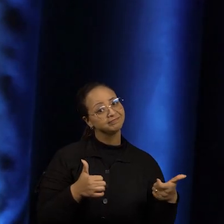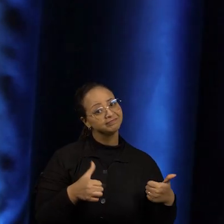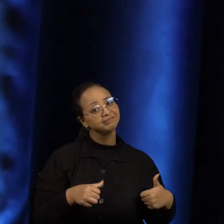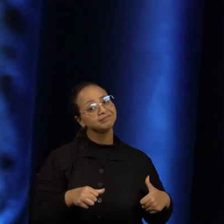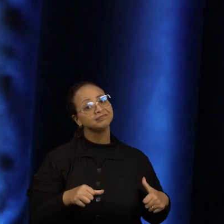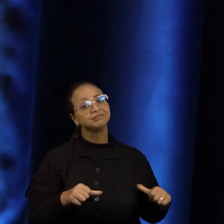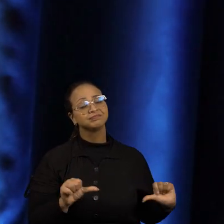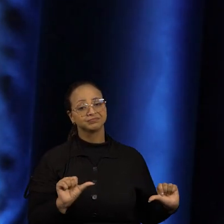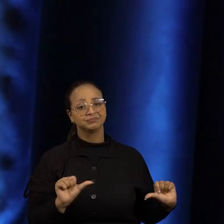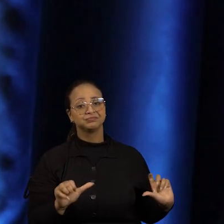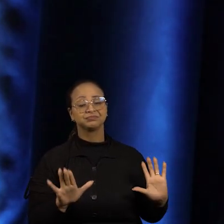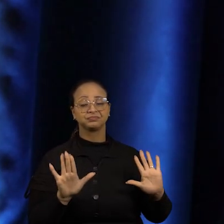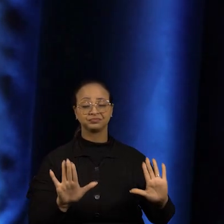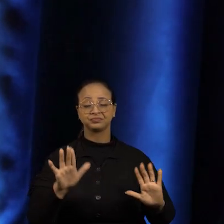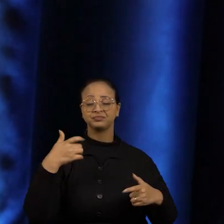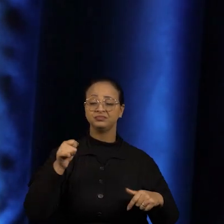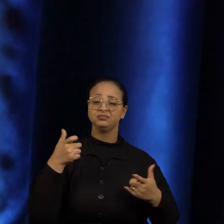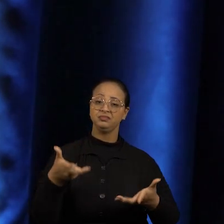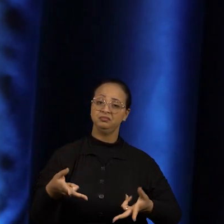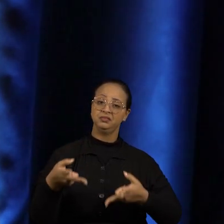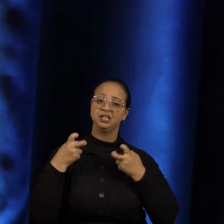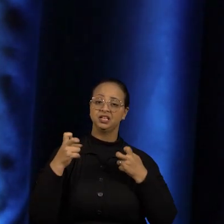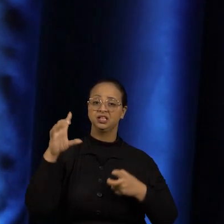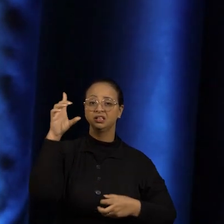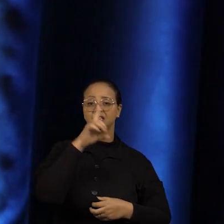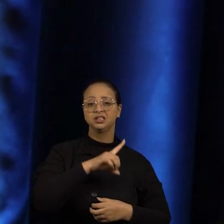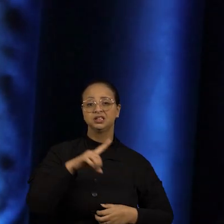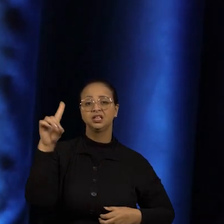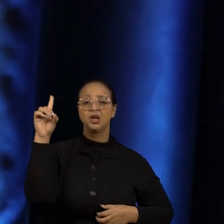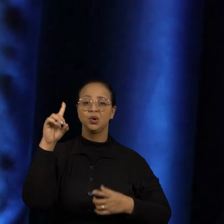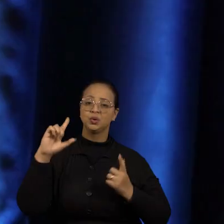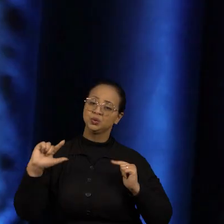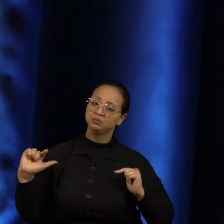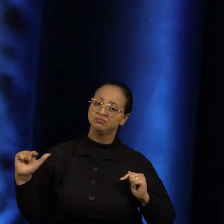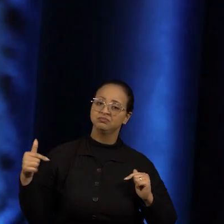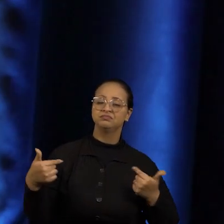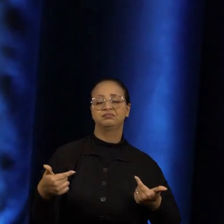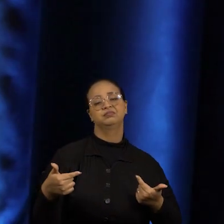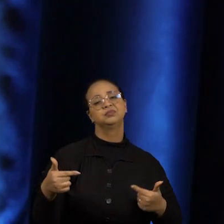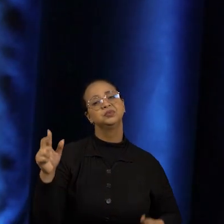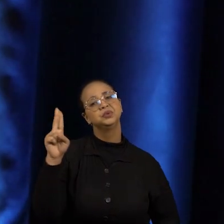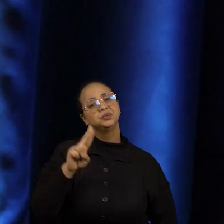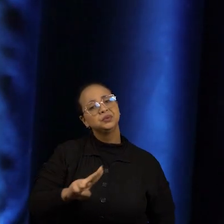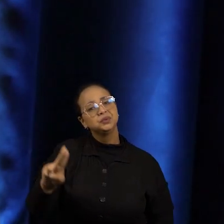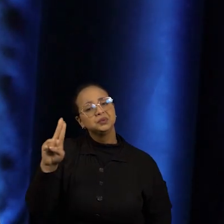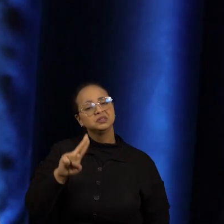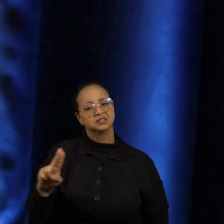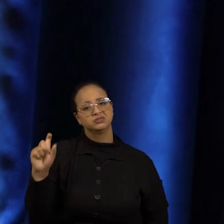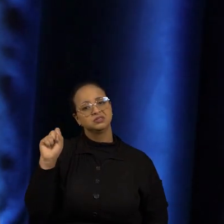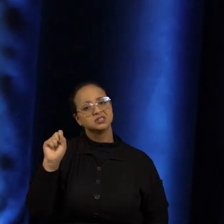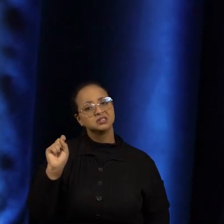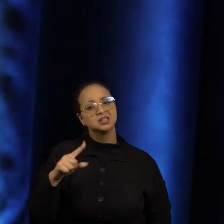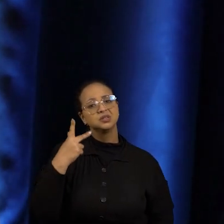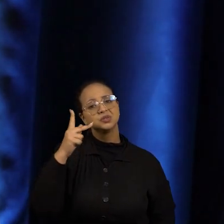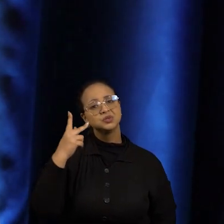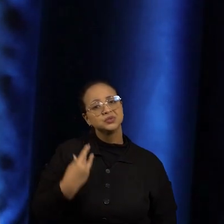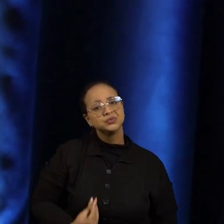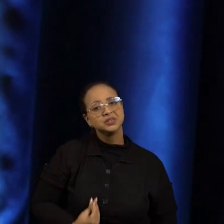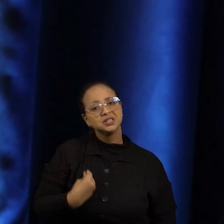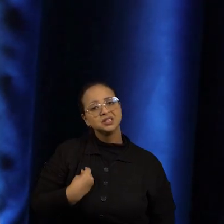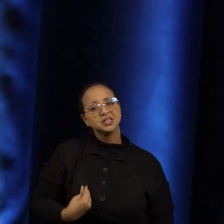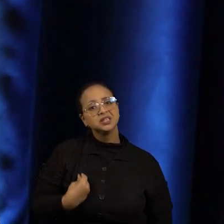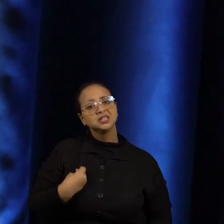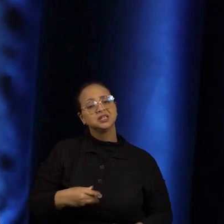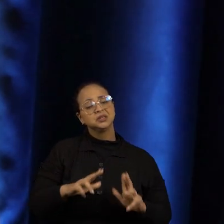de Deus falar conosco, de ouvir a voz do dono da casa, né? Então, dentro desse